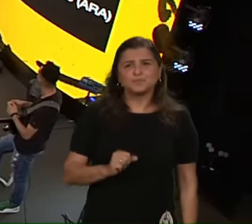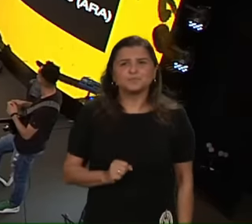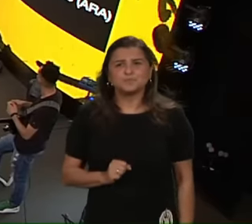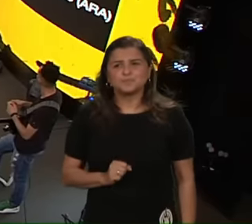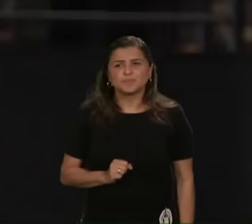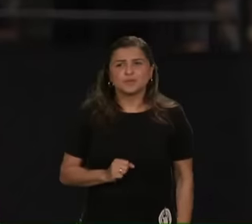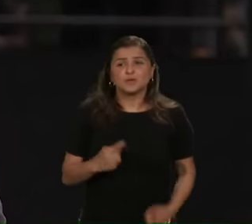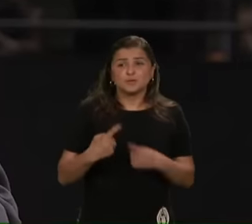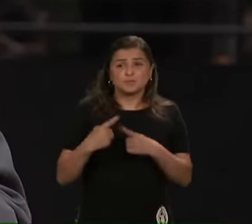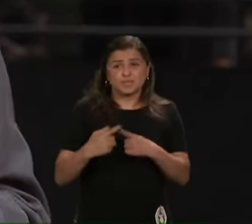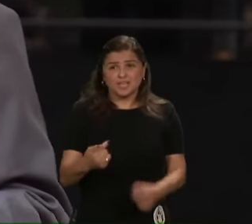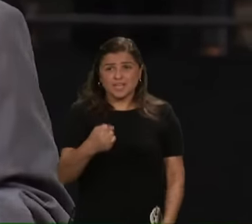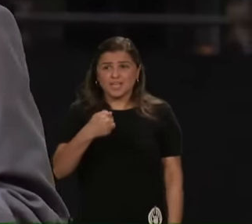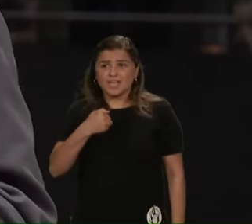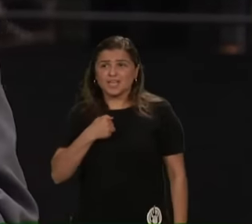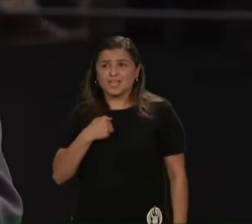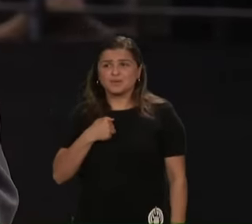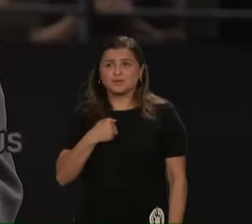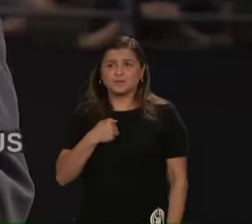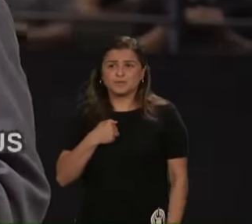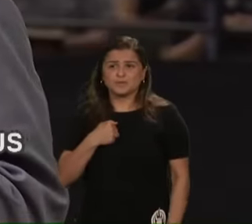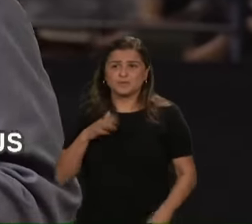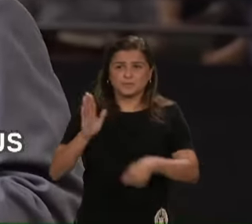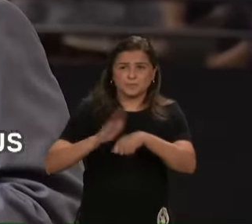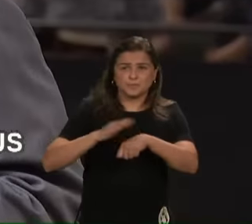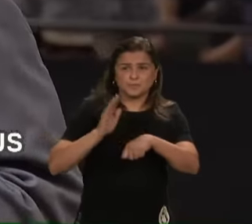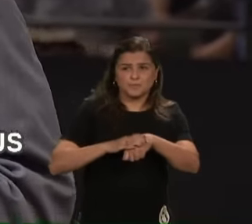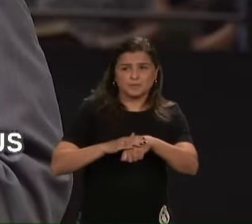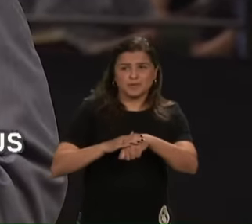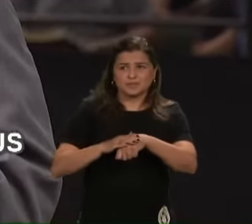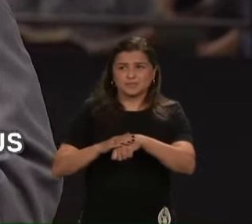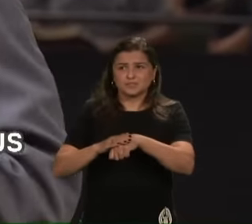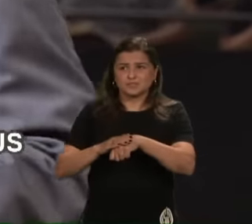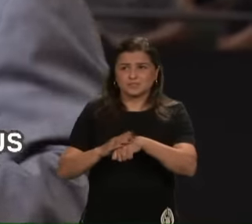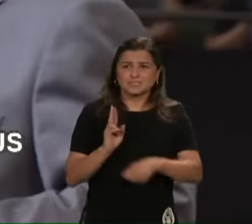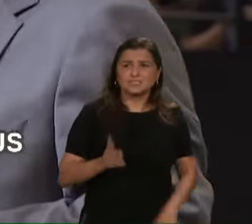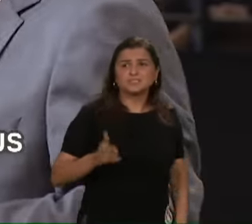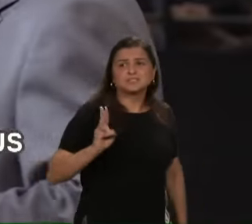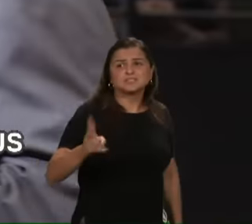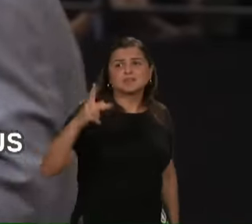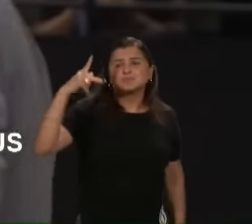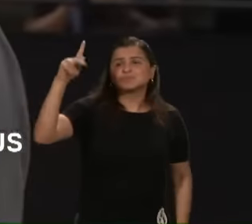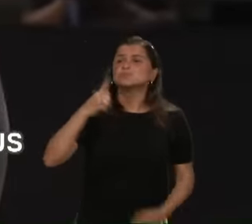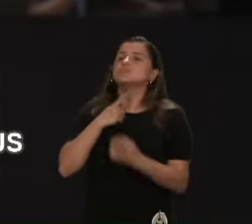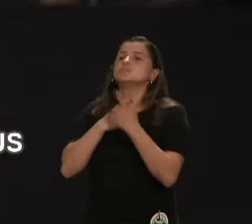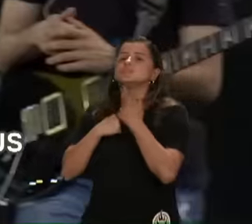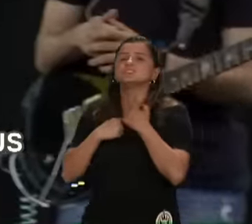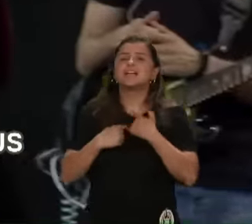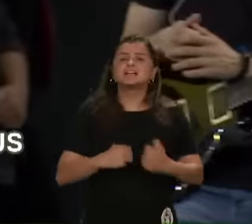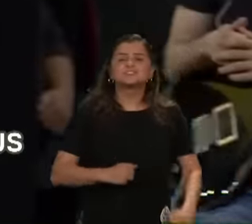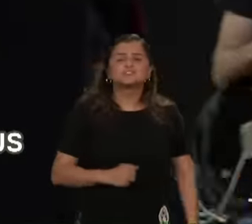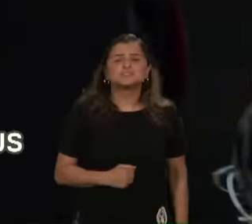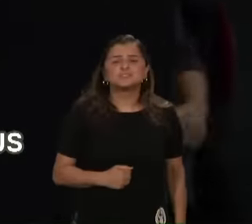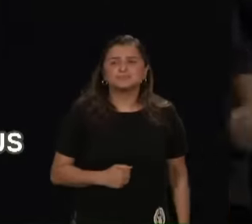eu faço sempre o que lhe agrada.